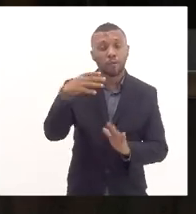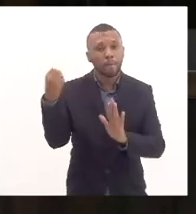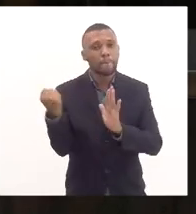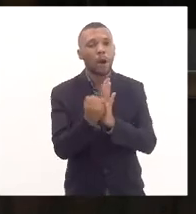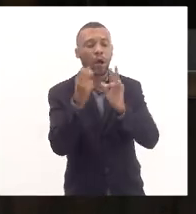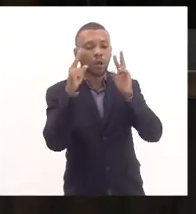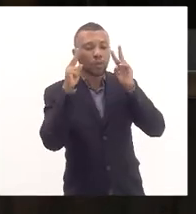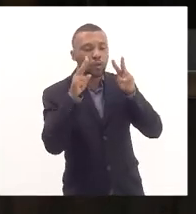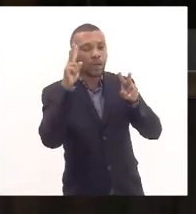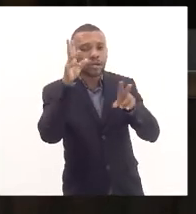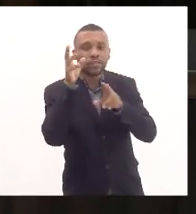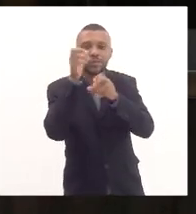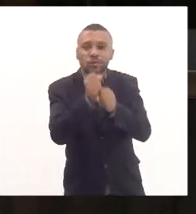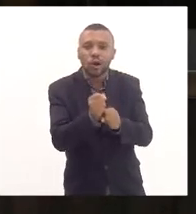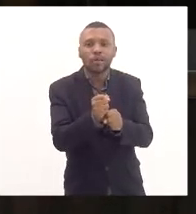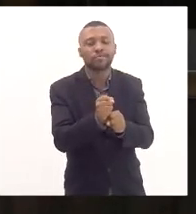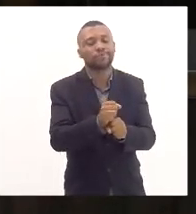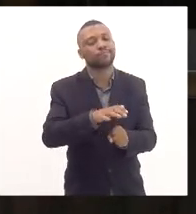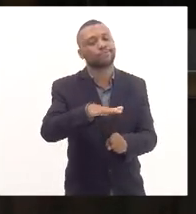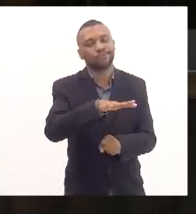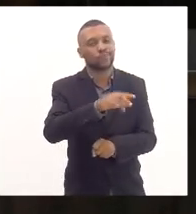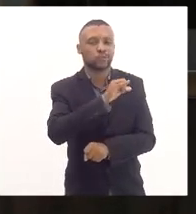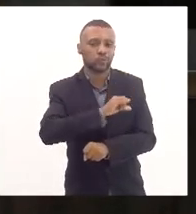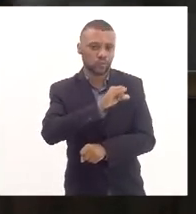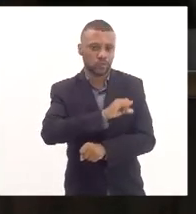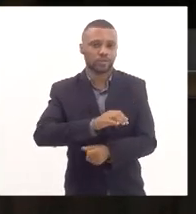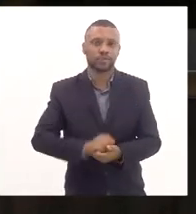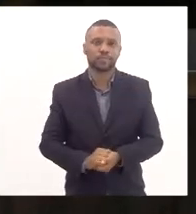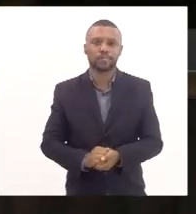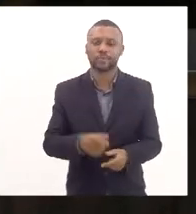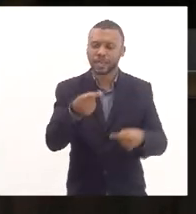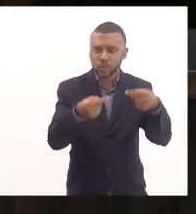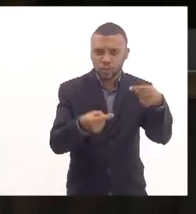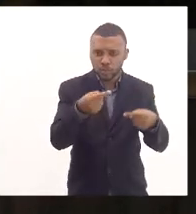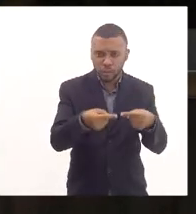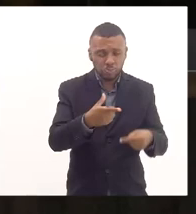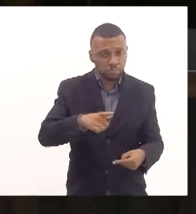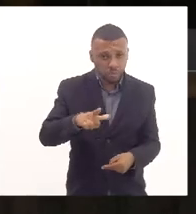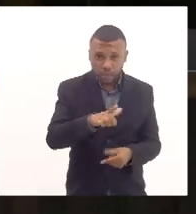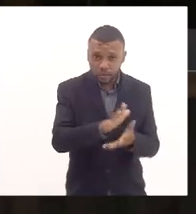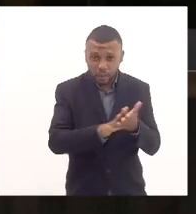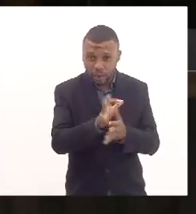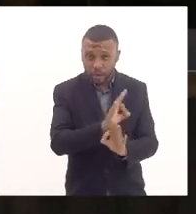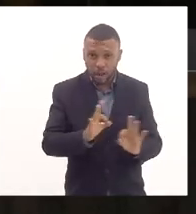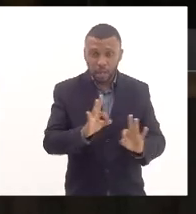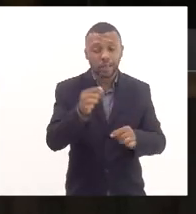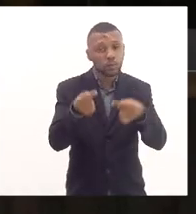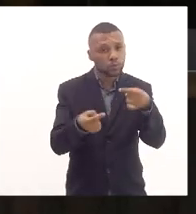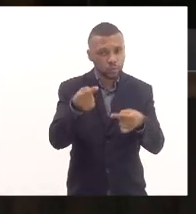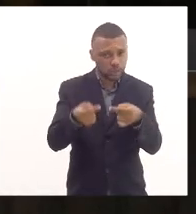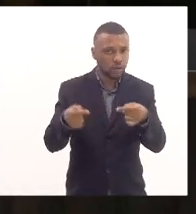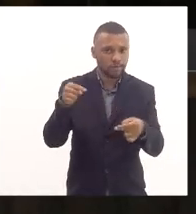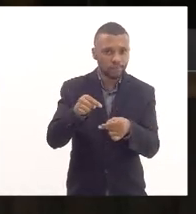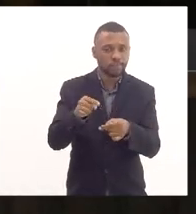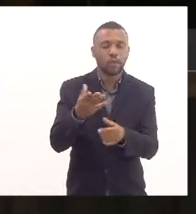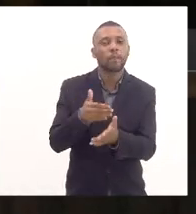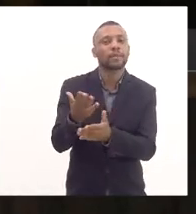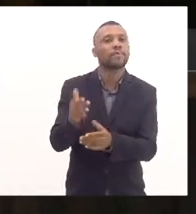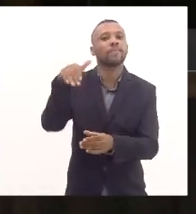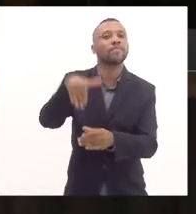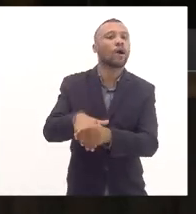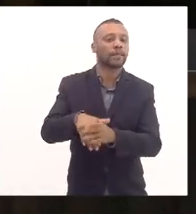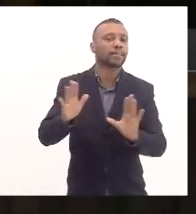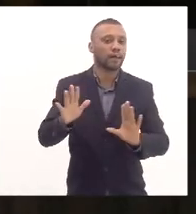patrimônio histórico e cultural imaterial do Estado do Rio de Janeiro em discussão na venda que aquele discute-se a depressão em